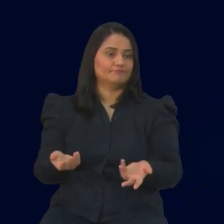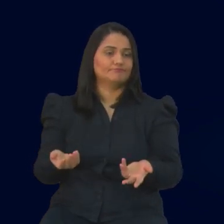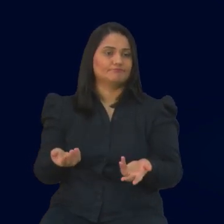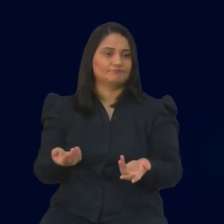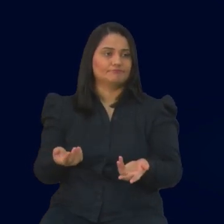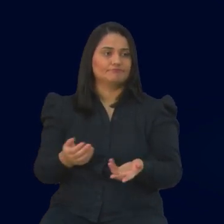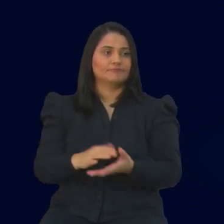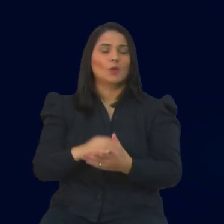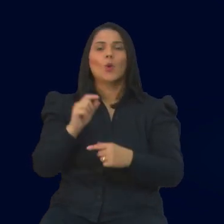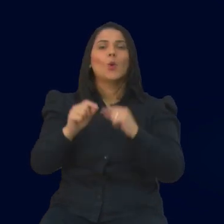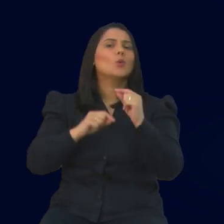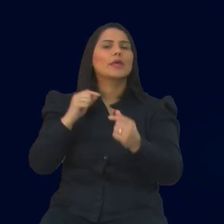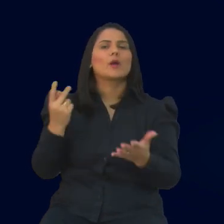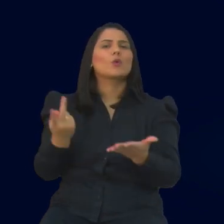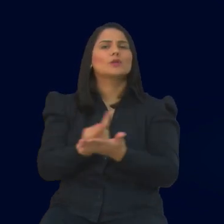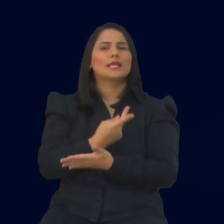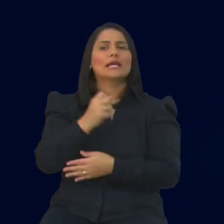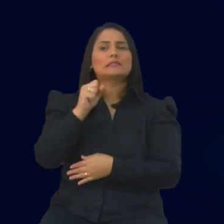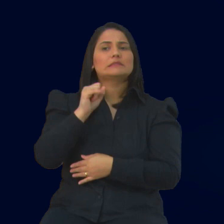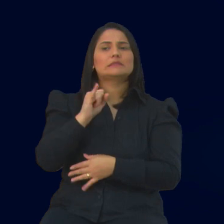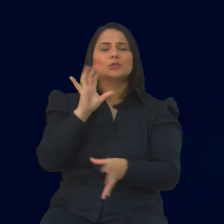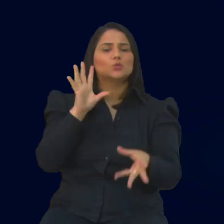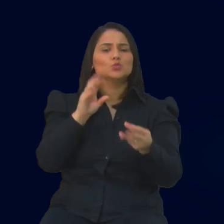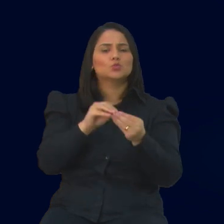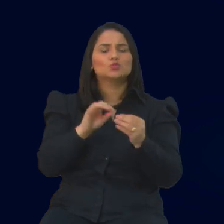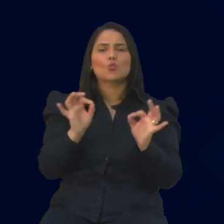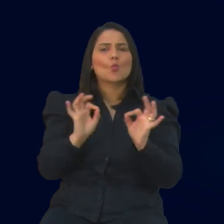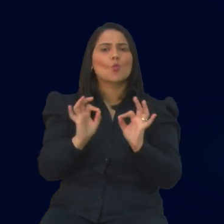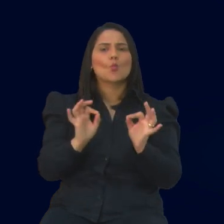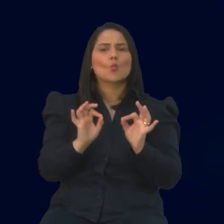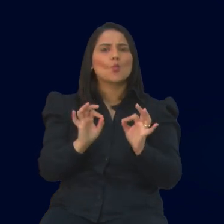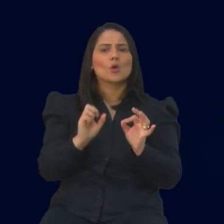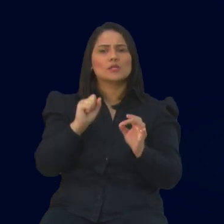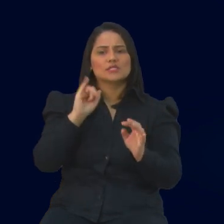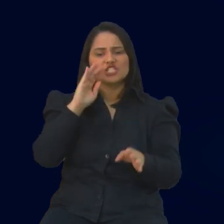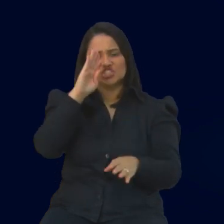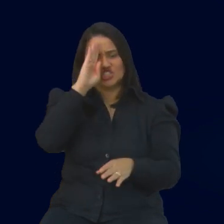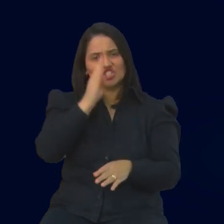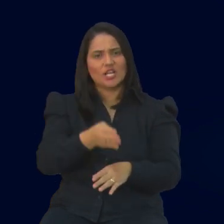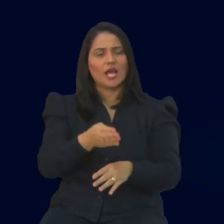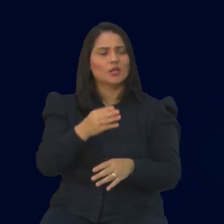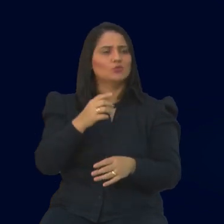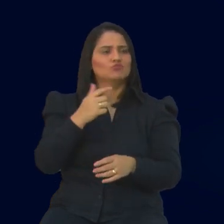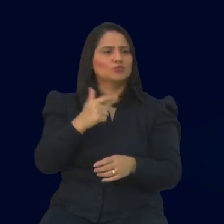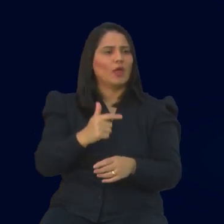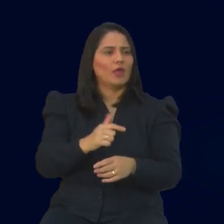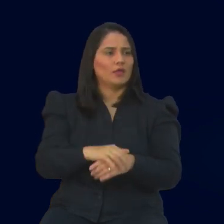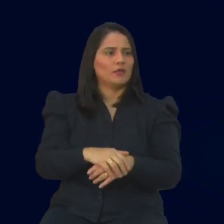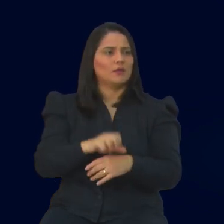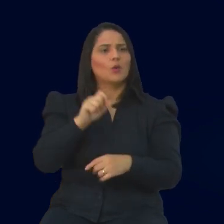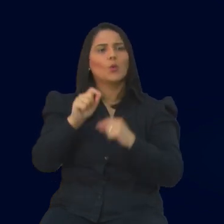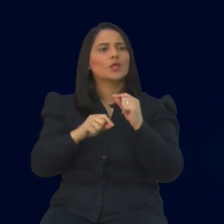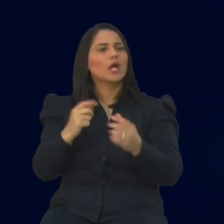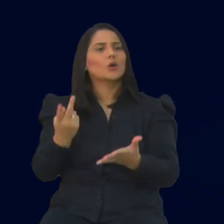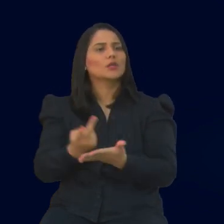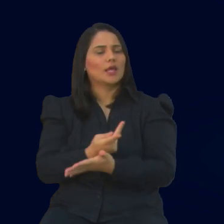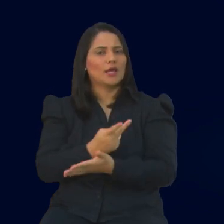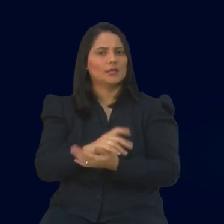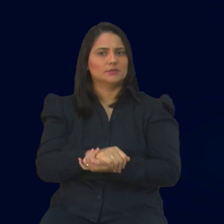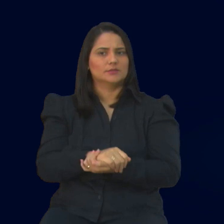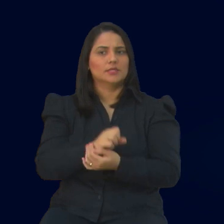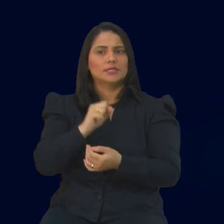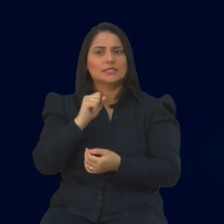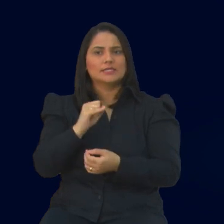que acontece quando você não é sucinto, quando você não vai direto ao ponto? O que que acontece quando você conversa com